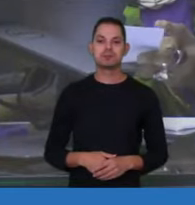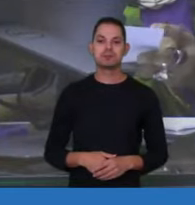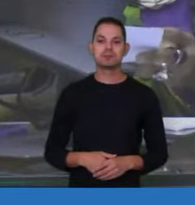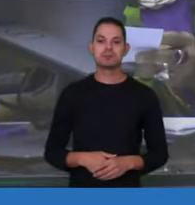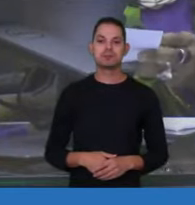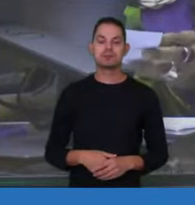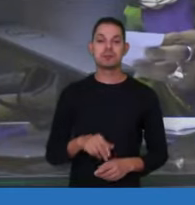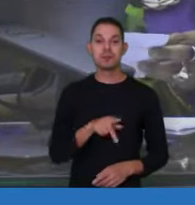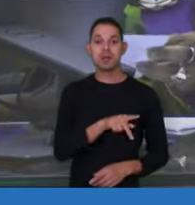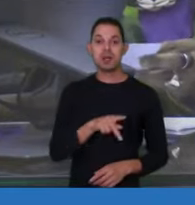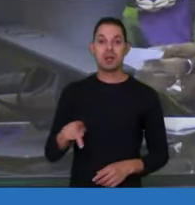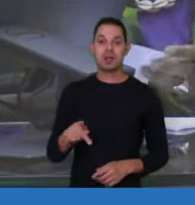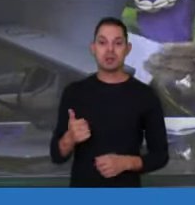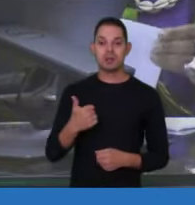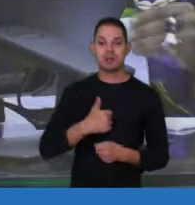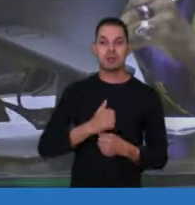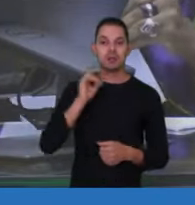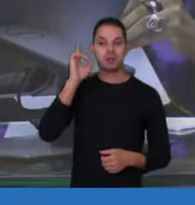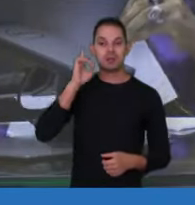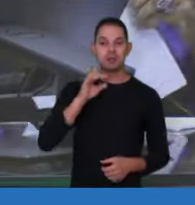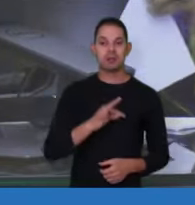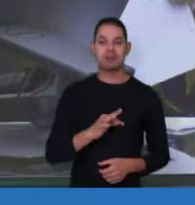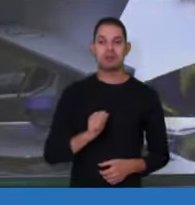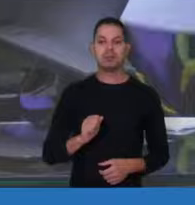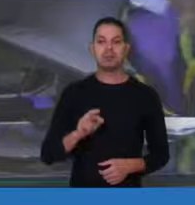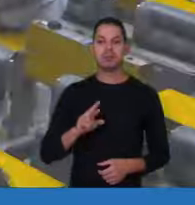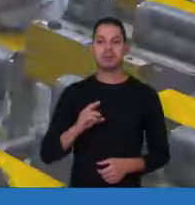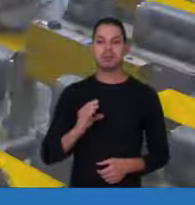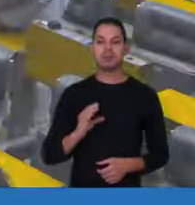presidência dos trabalhos para o deputado Tarcísio Mota.